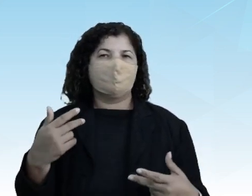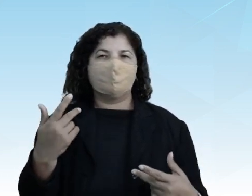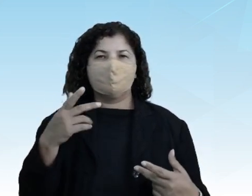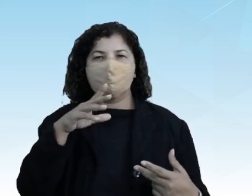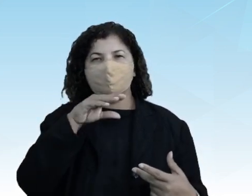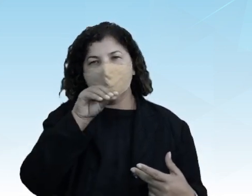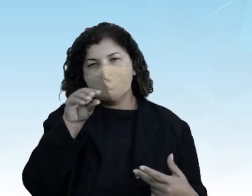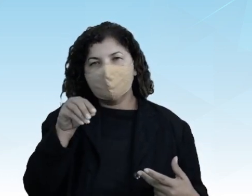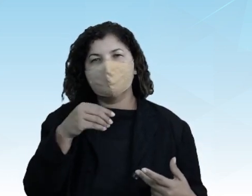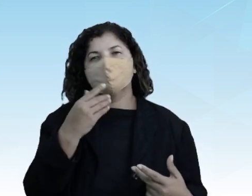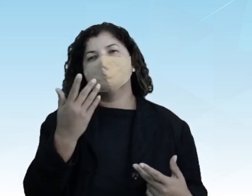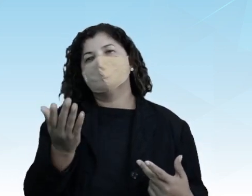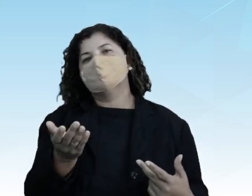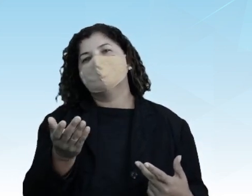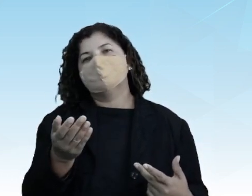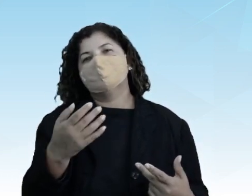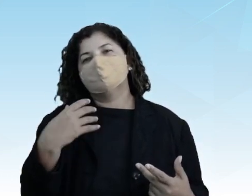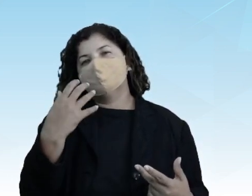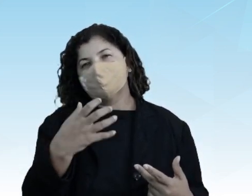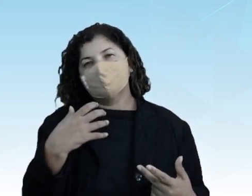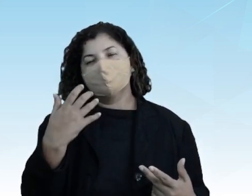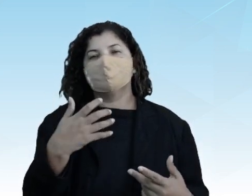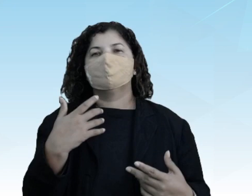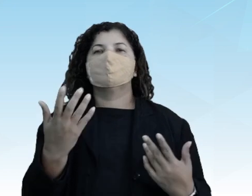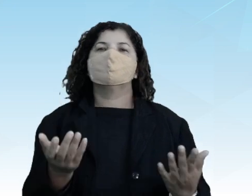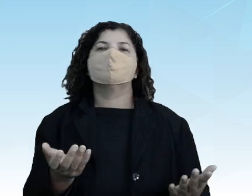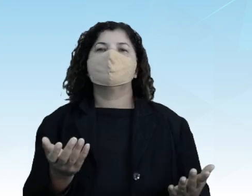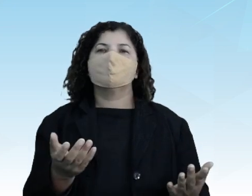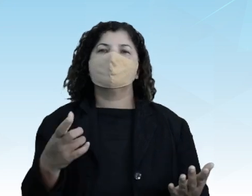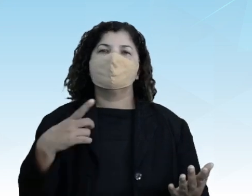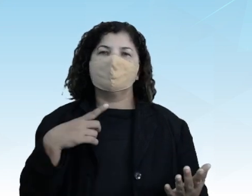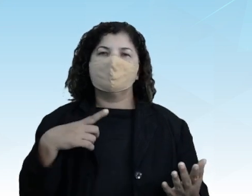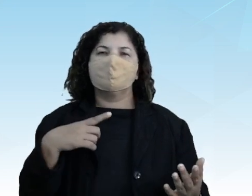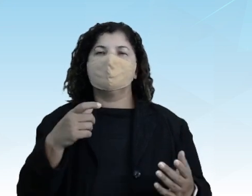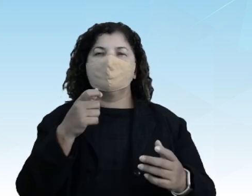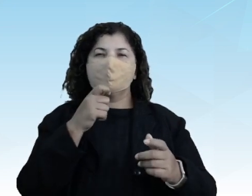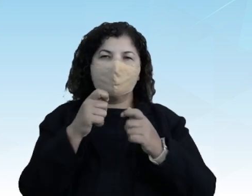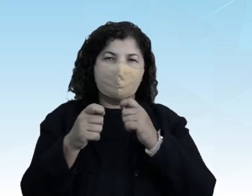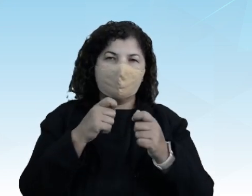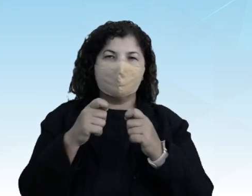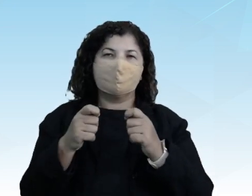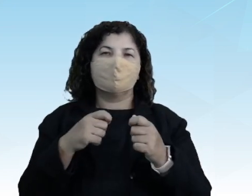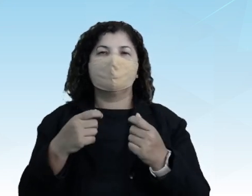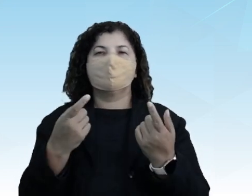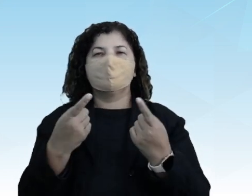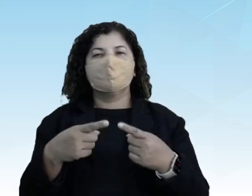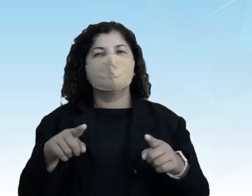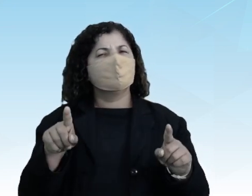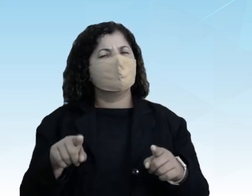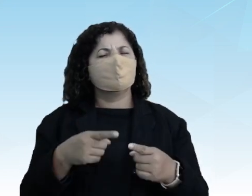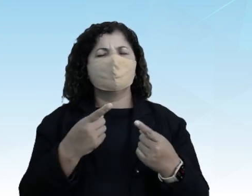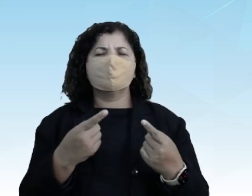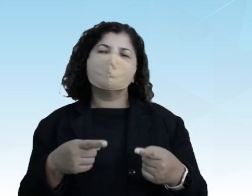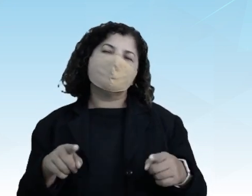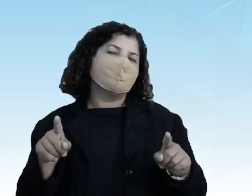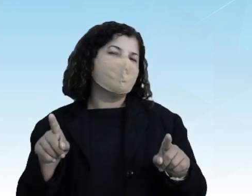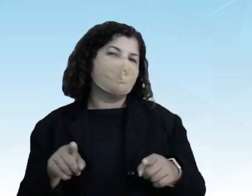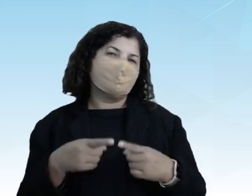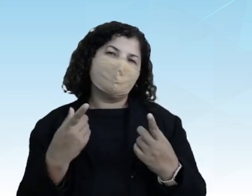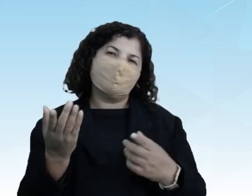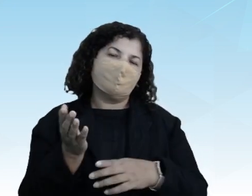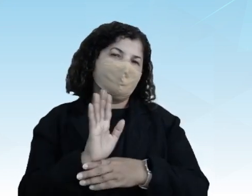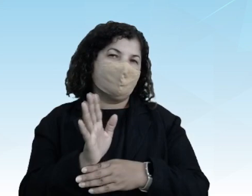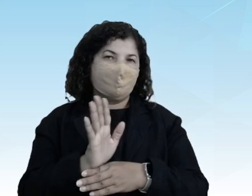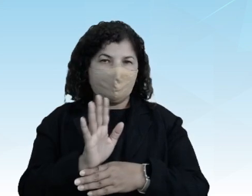né? Canções, né? Que envolvem, na realidade, depoimentos, né? Canções, né? E